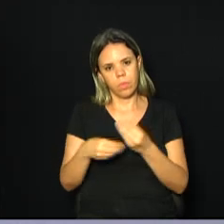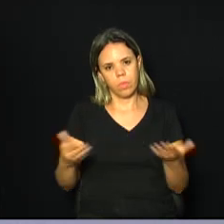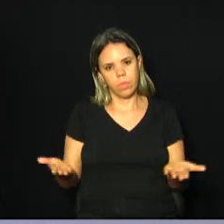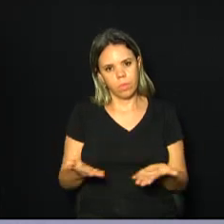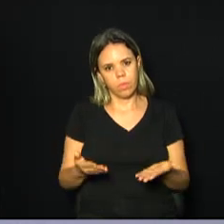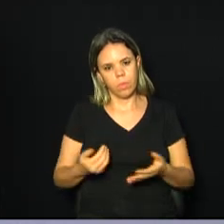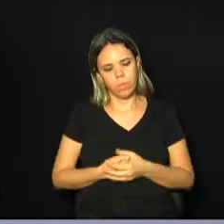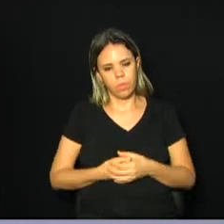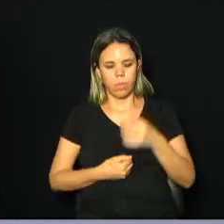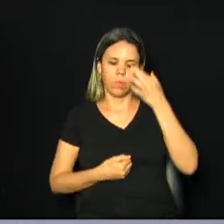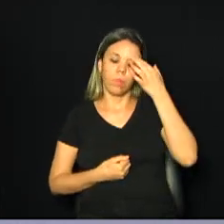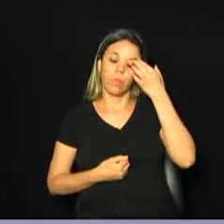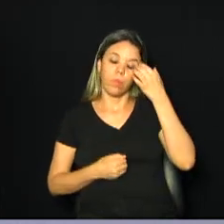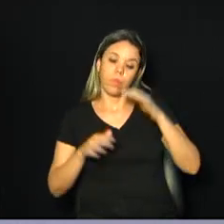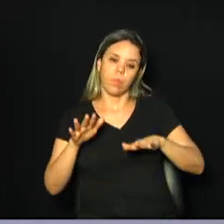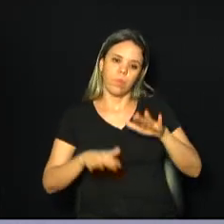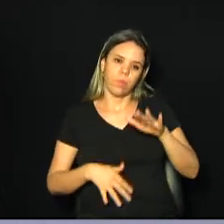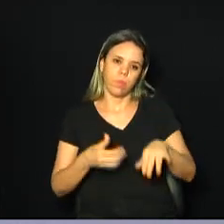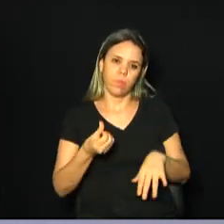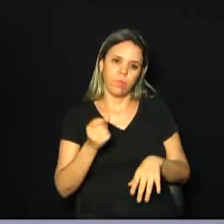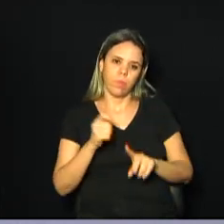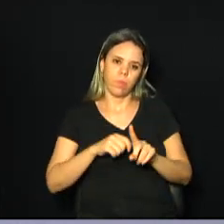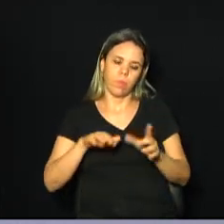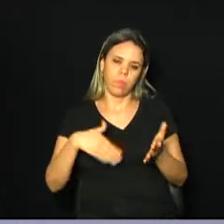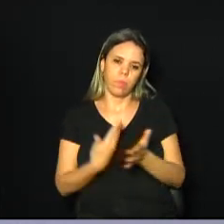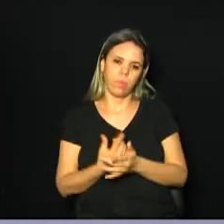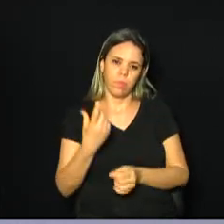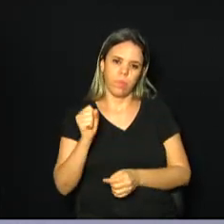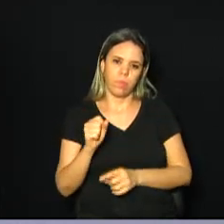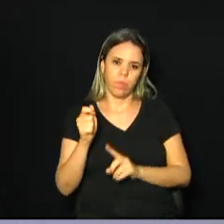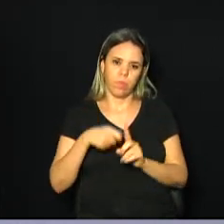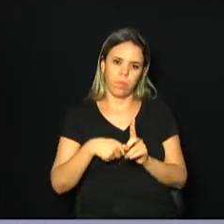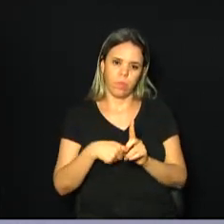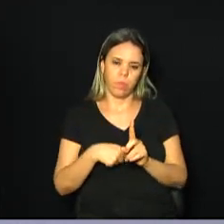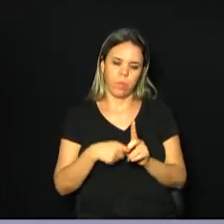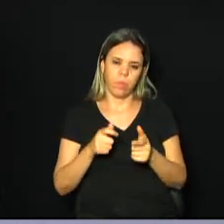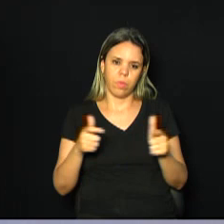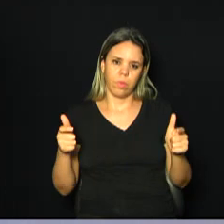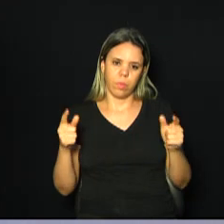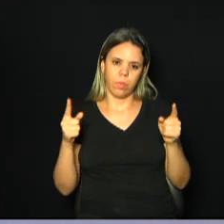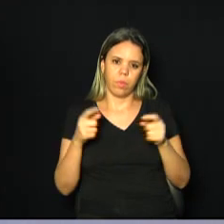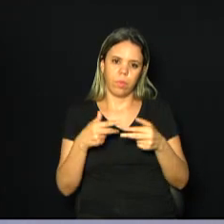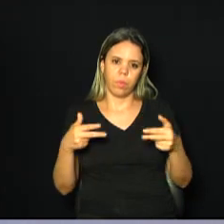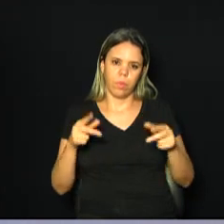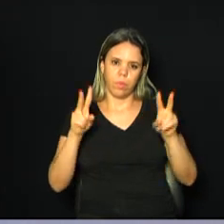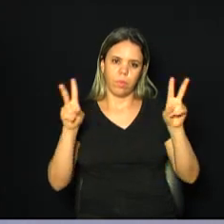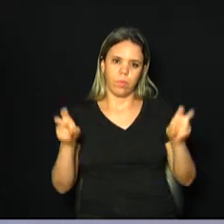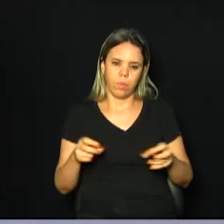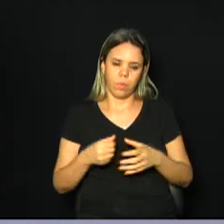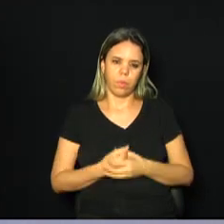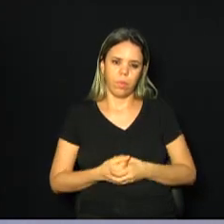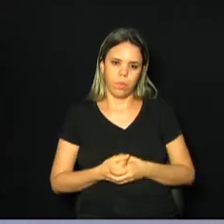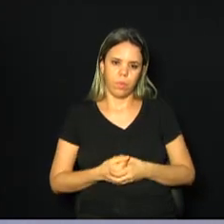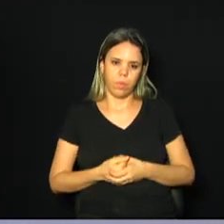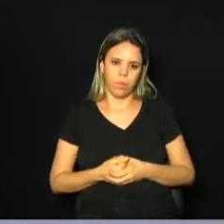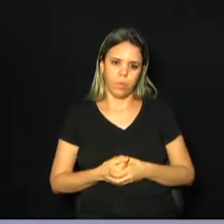hoje pode variar de 6 meses a 18 meses, tamanha complexidade do assunto.